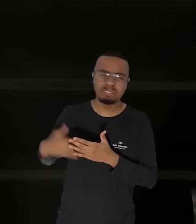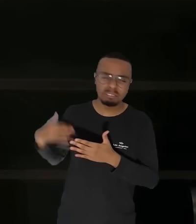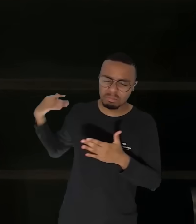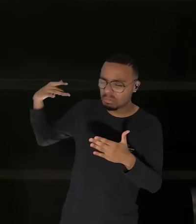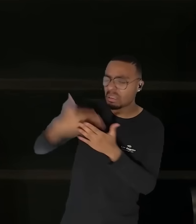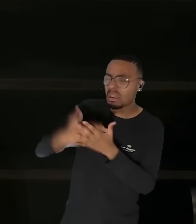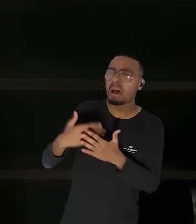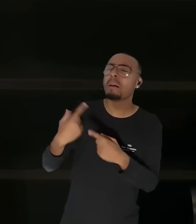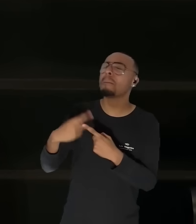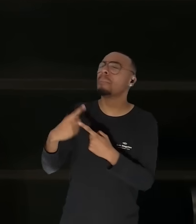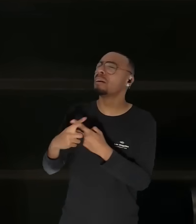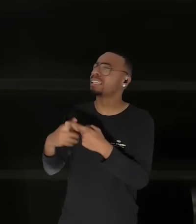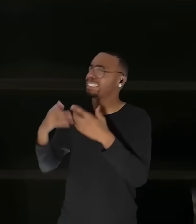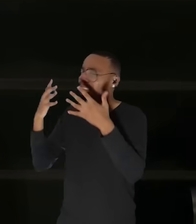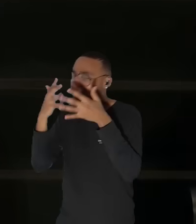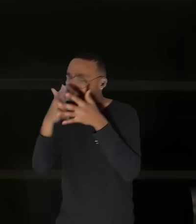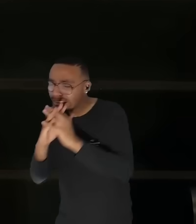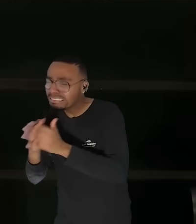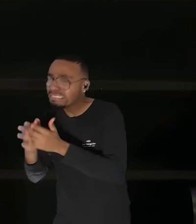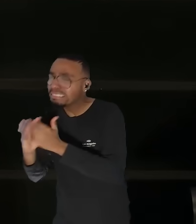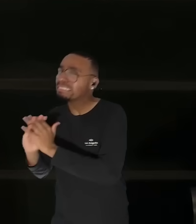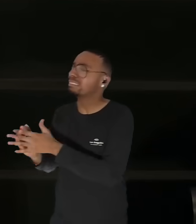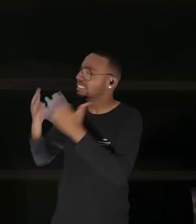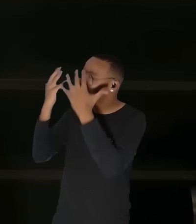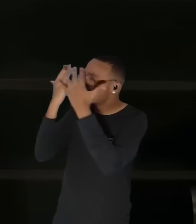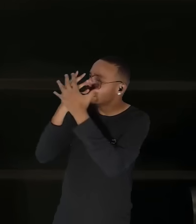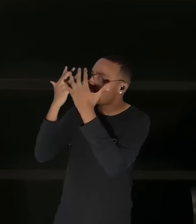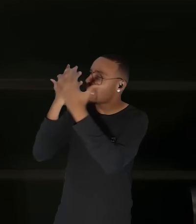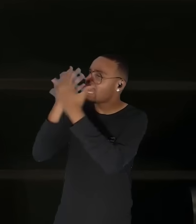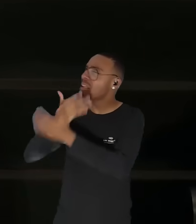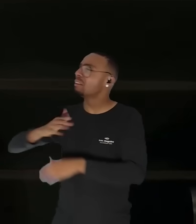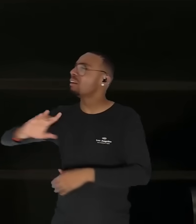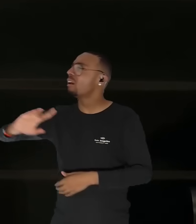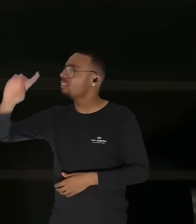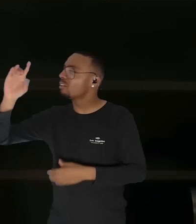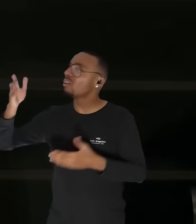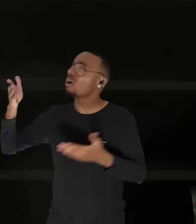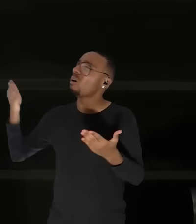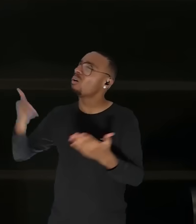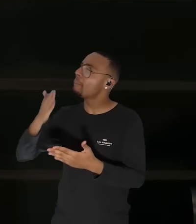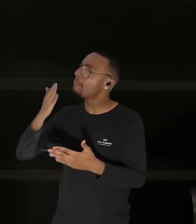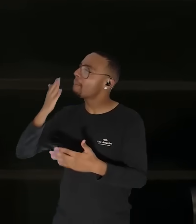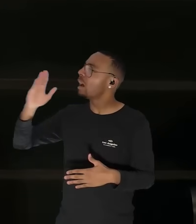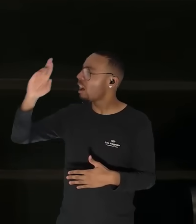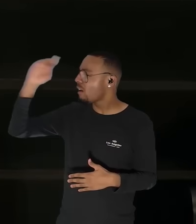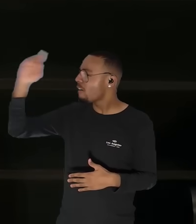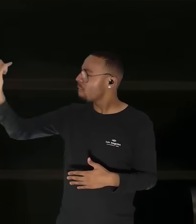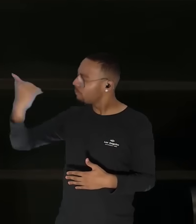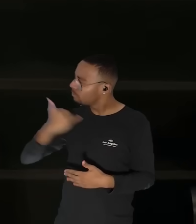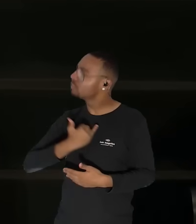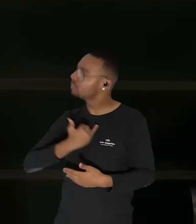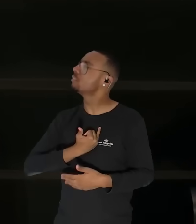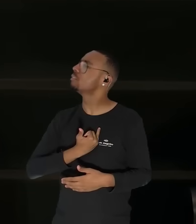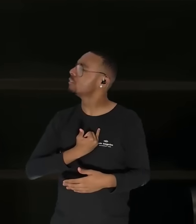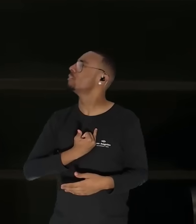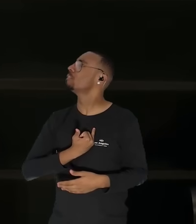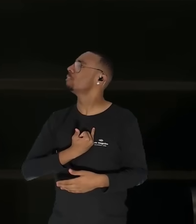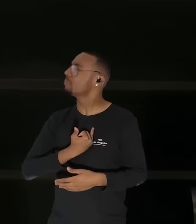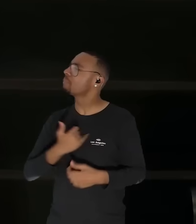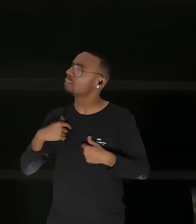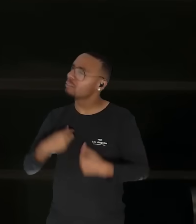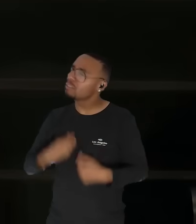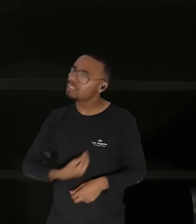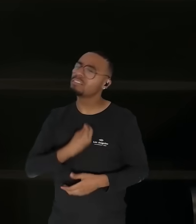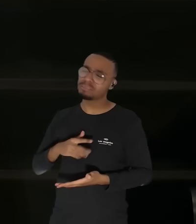voz. Pois bem, estamos aqui hoje e imploramos: fala conosco, Senhor. Fala conosco para que a minha vida se erga.